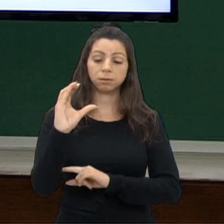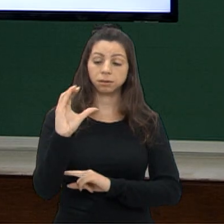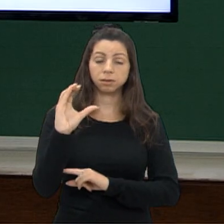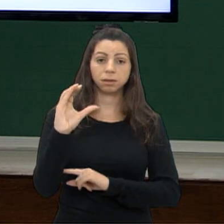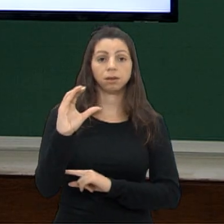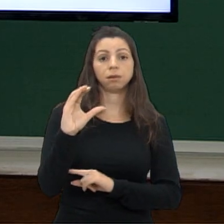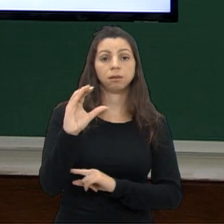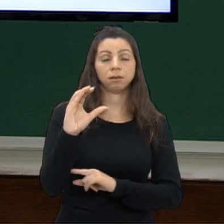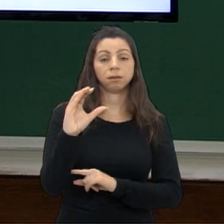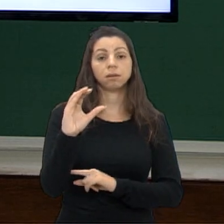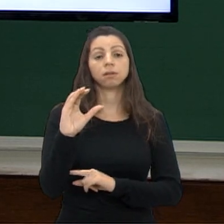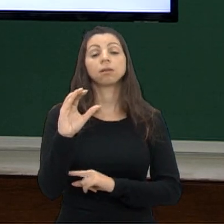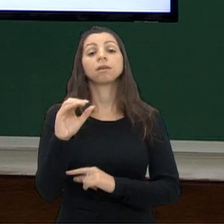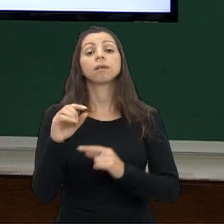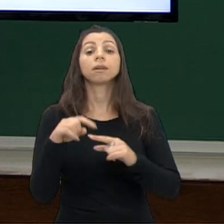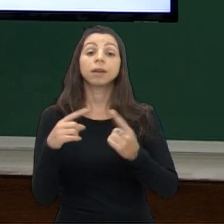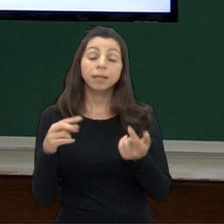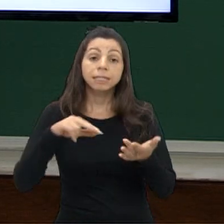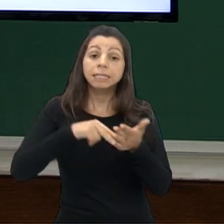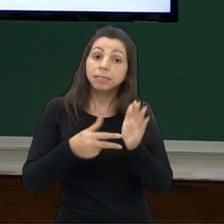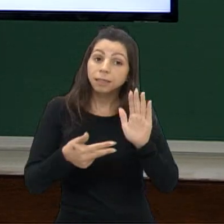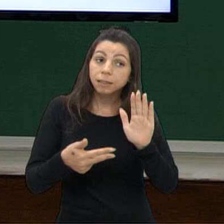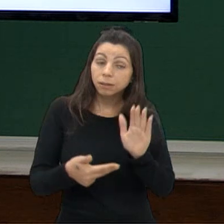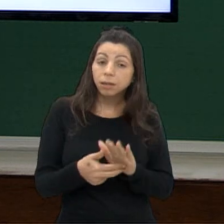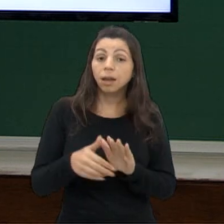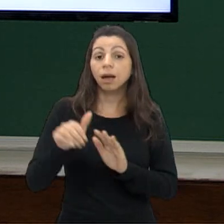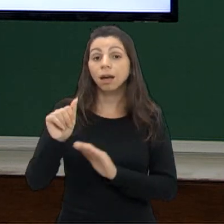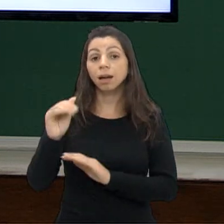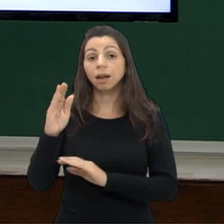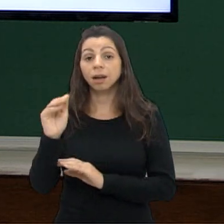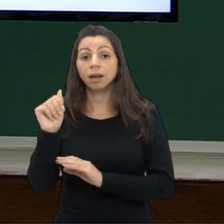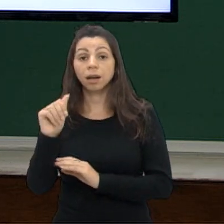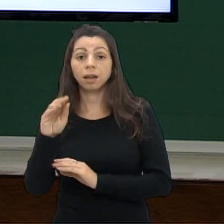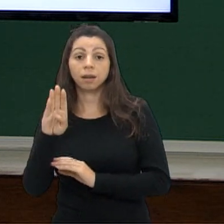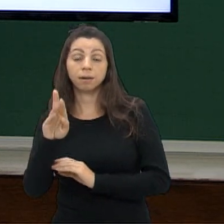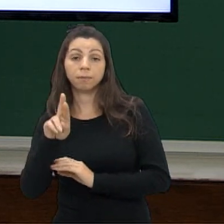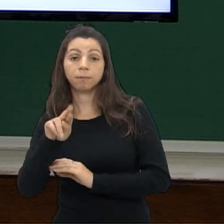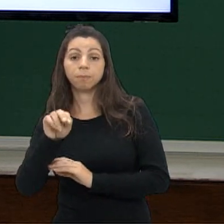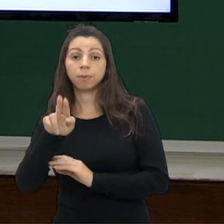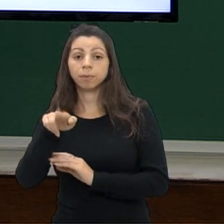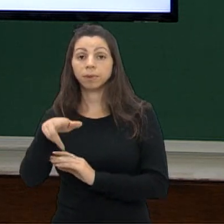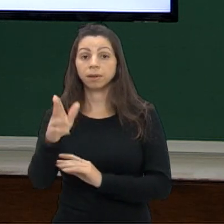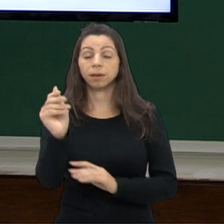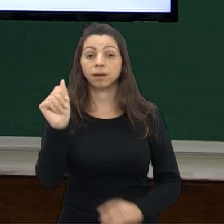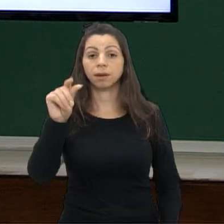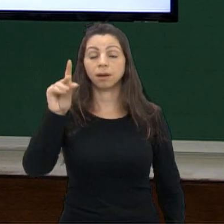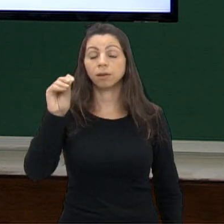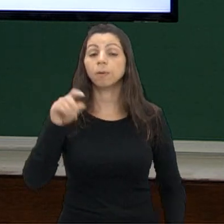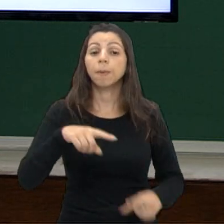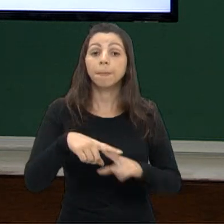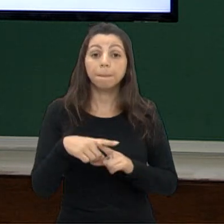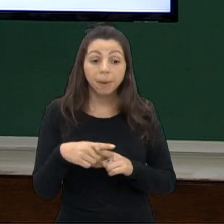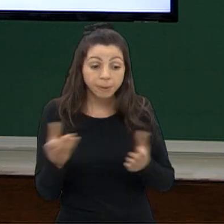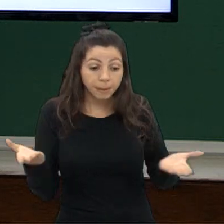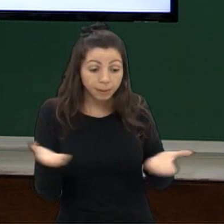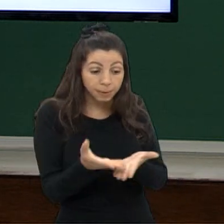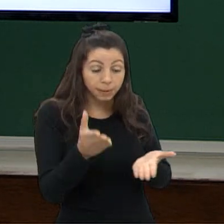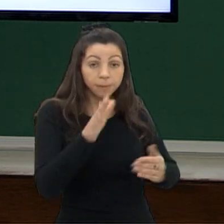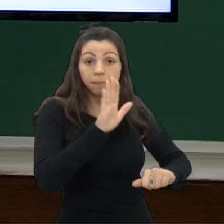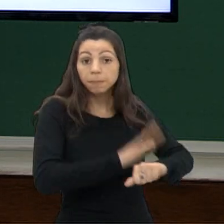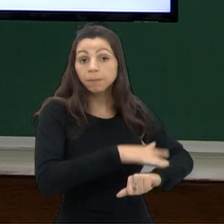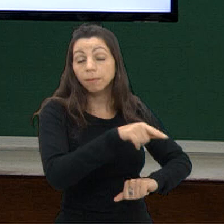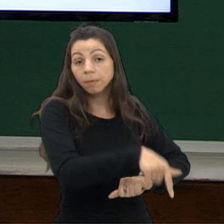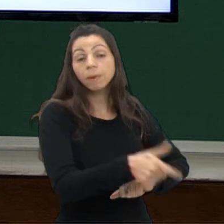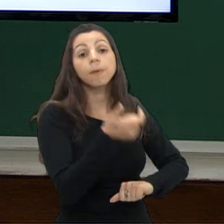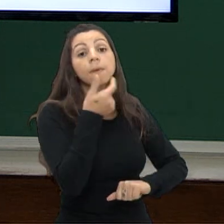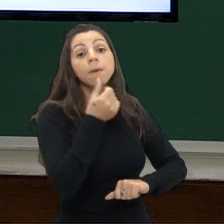seja um dos significados para acabrunhado. Mas naquele momento o menino não estava se sentindo humilhado, ele estava